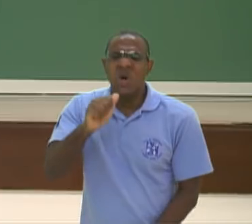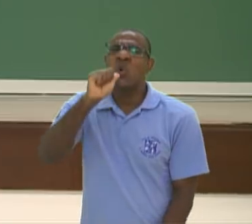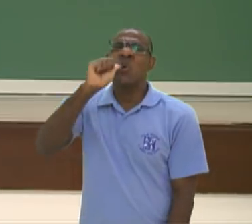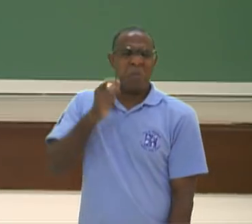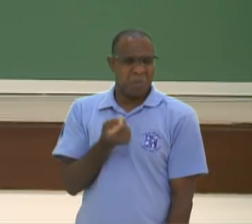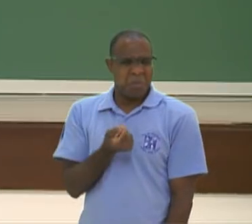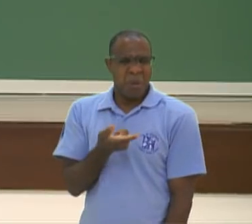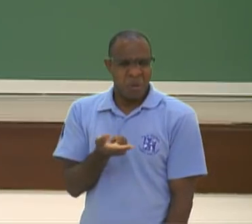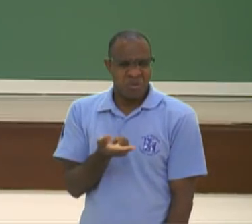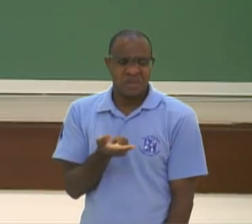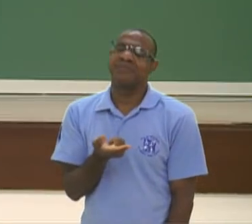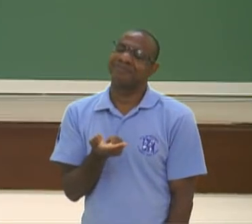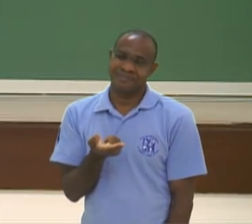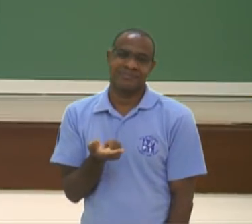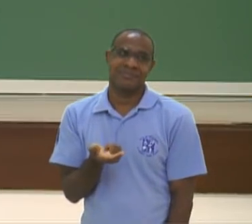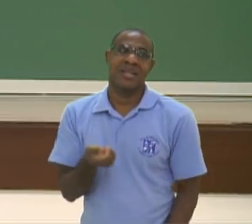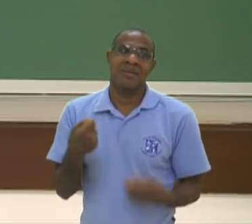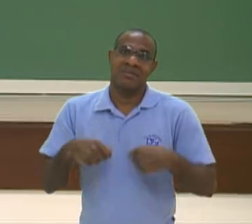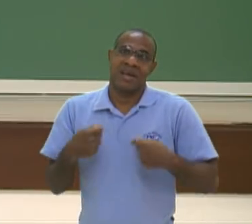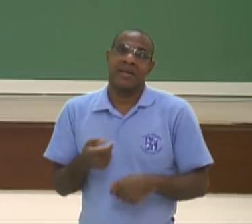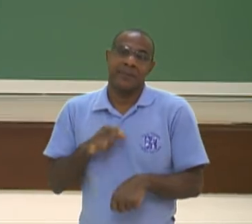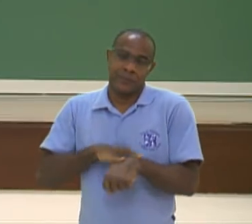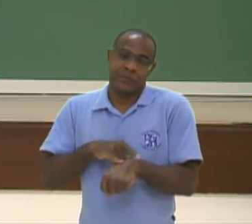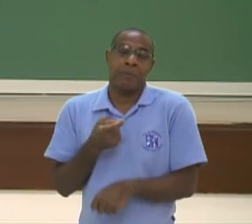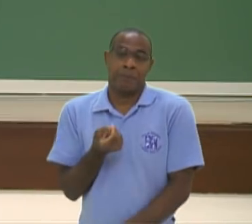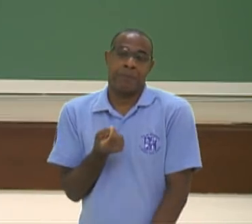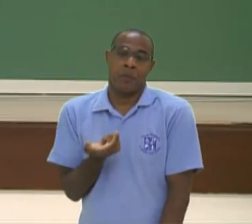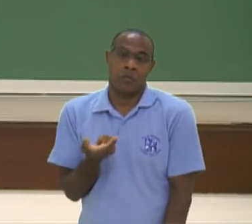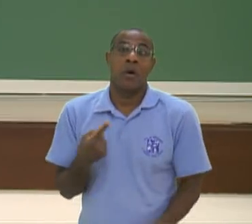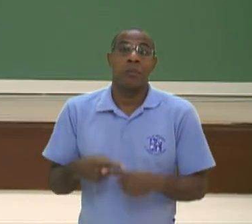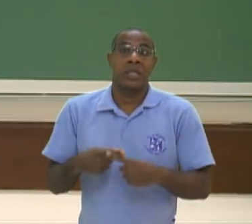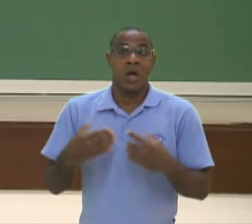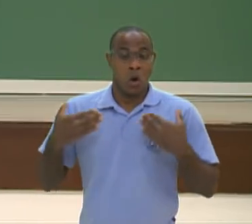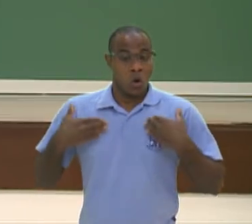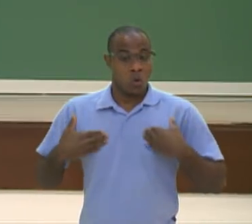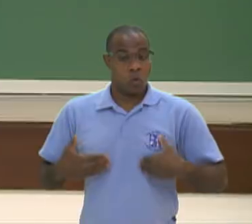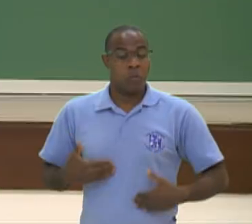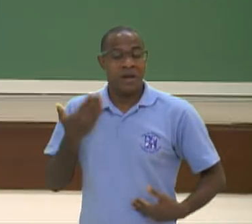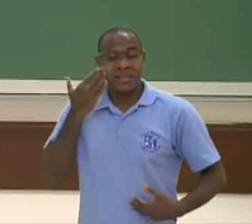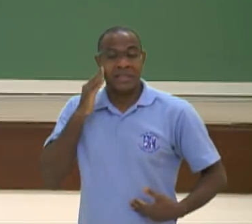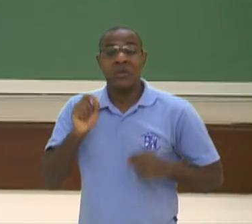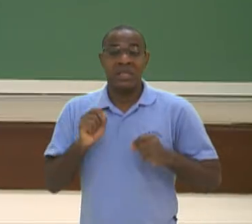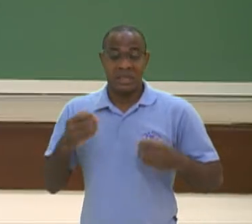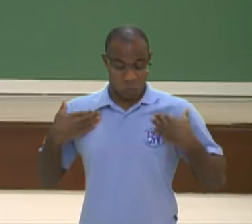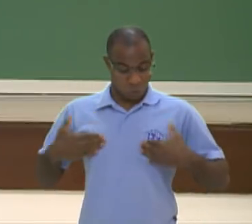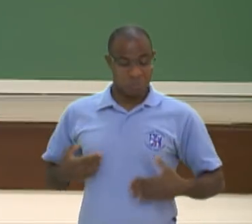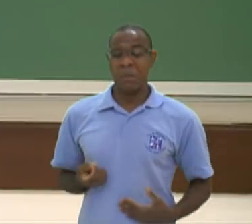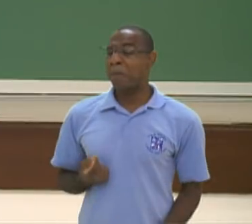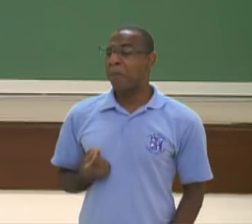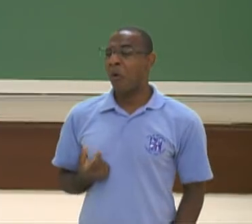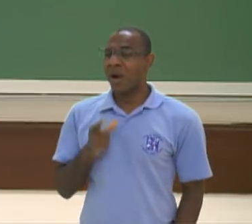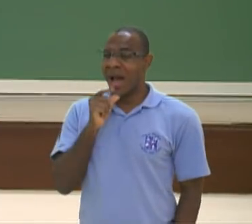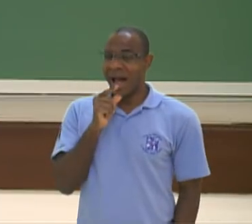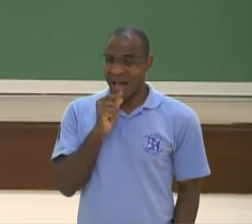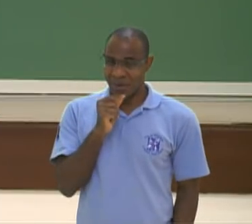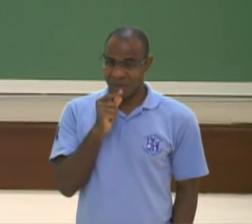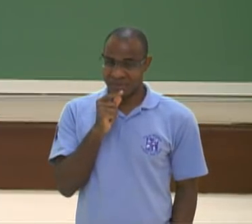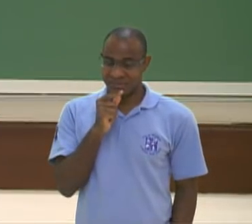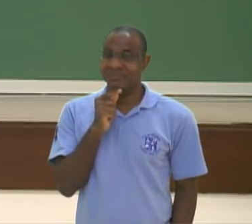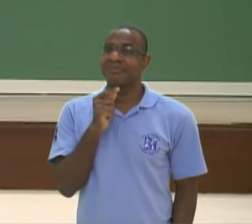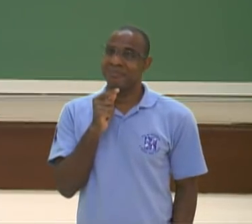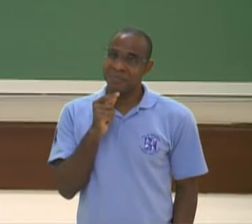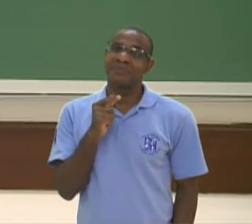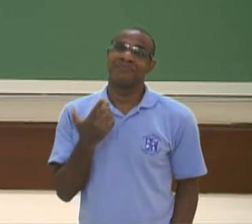água, consequentemente você vai urinar menos. Porque o seu corpo vai entender que tem pouca água e ele vai